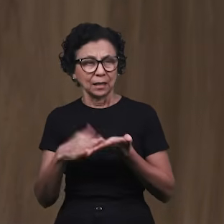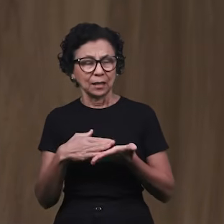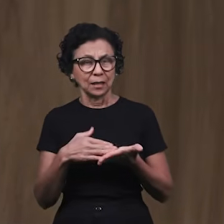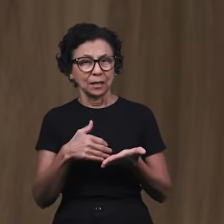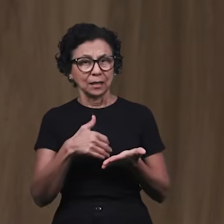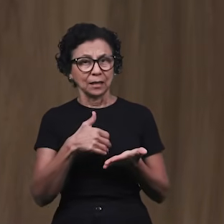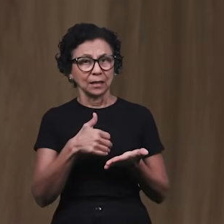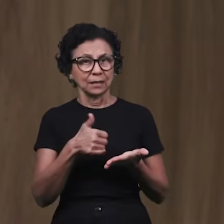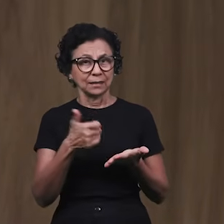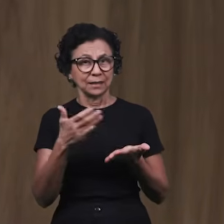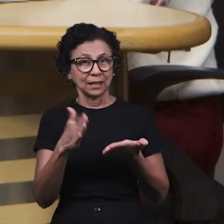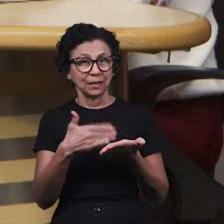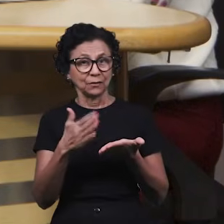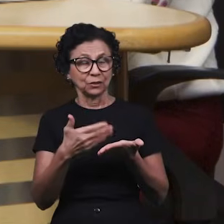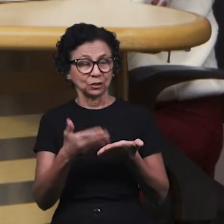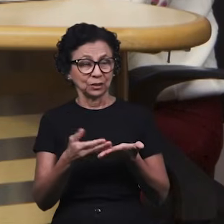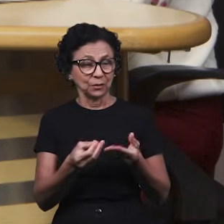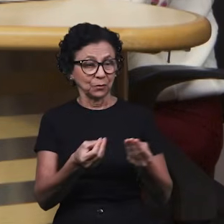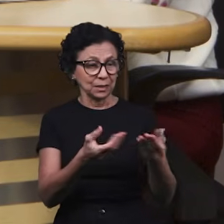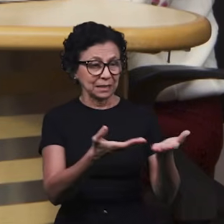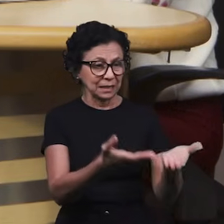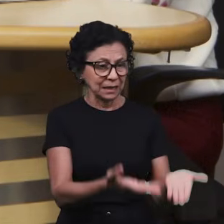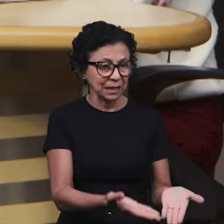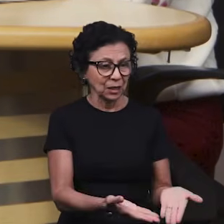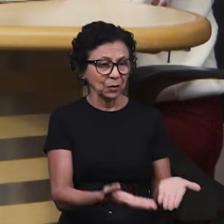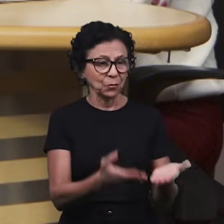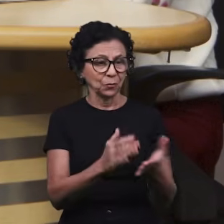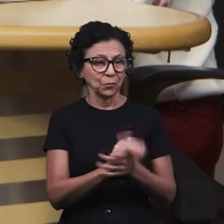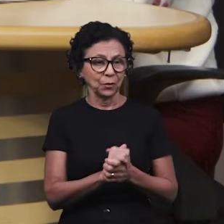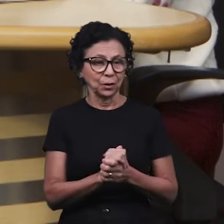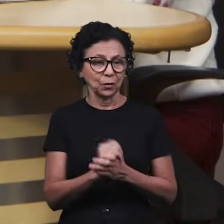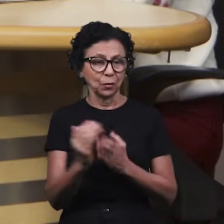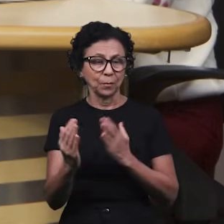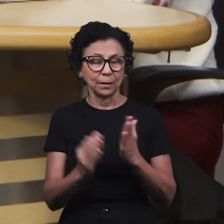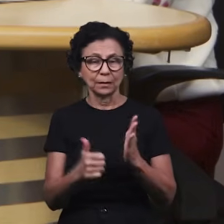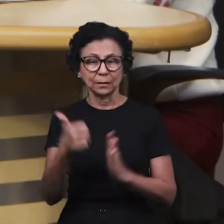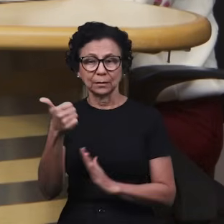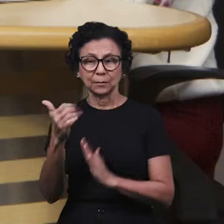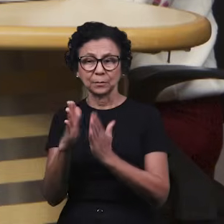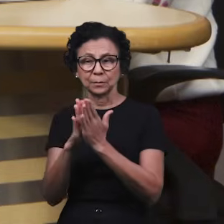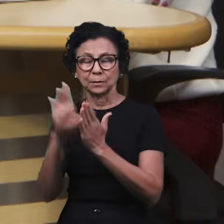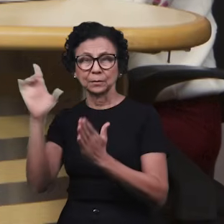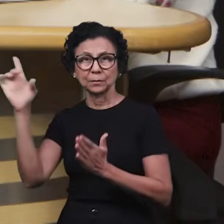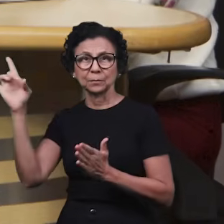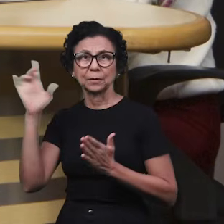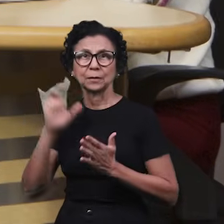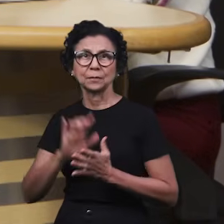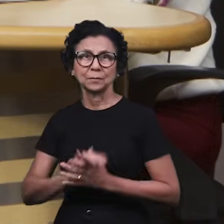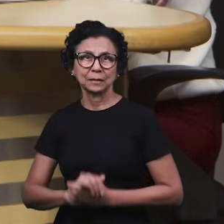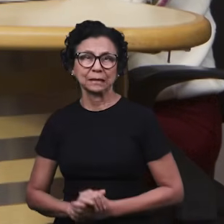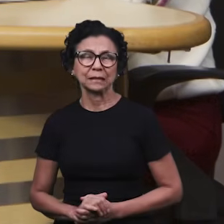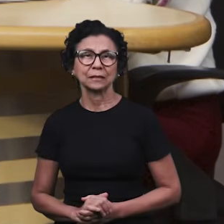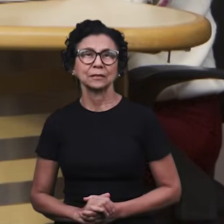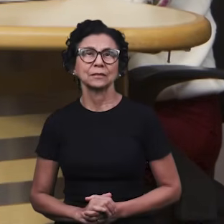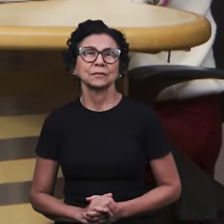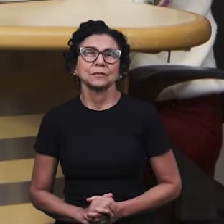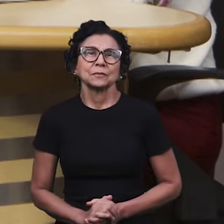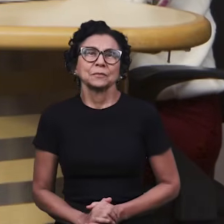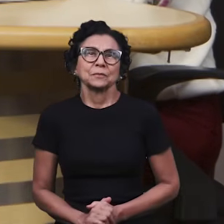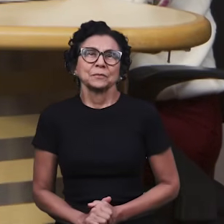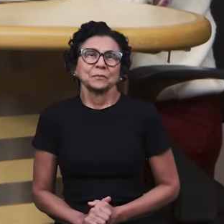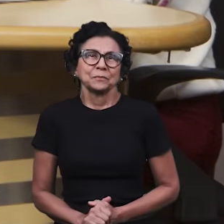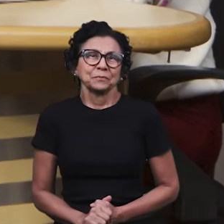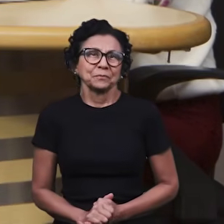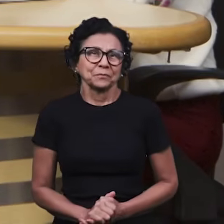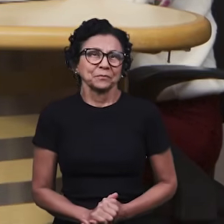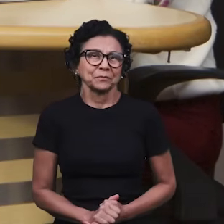sobre isso. Exatamente, porque essas crianças que não conhecem o Senhor, elas não têm acesso à palavra, né? Eles